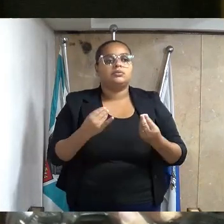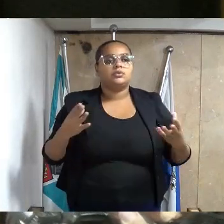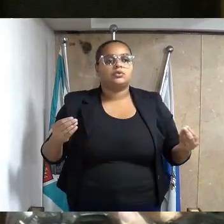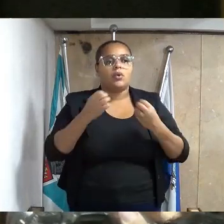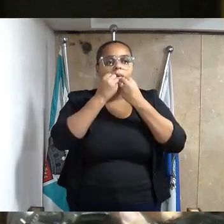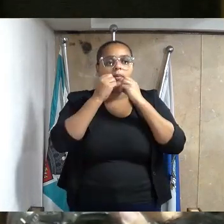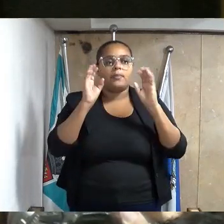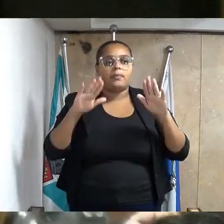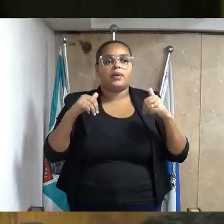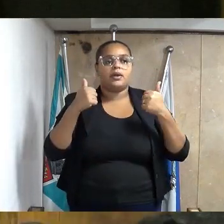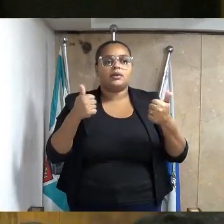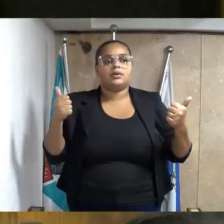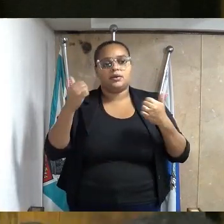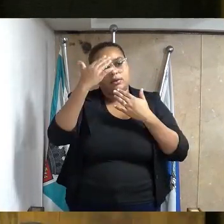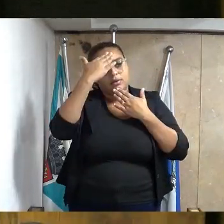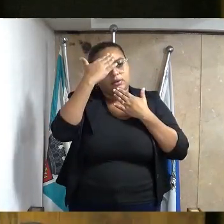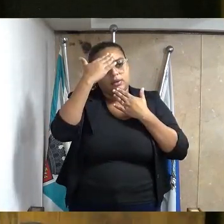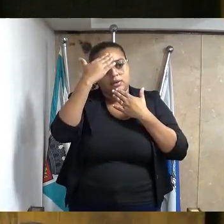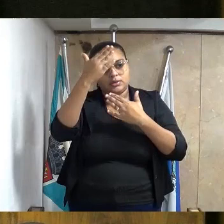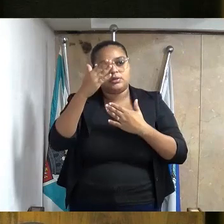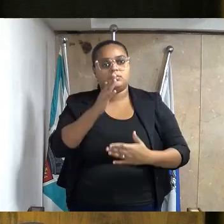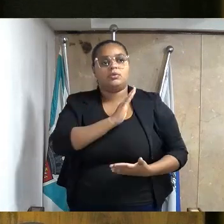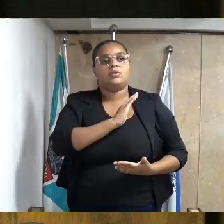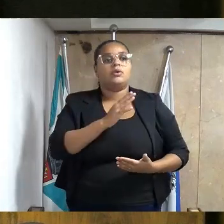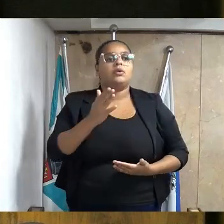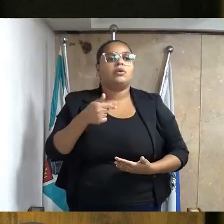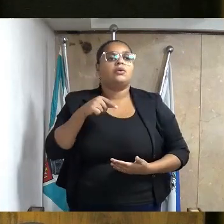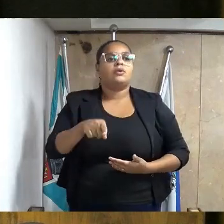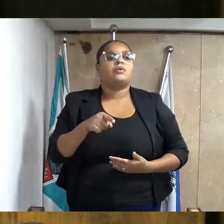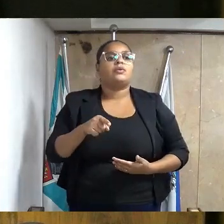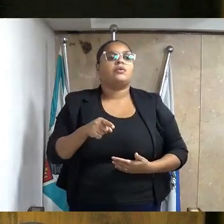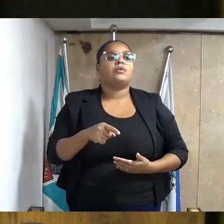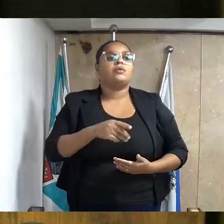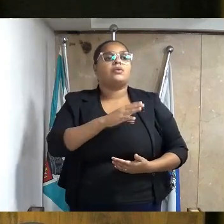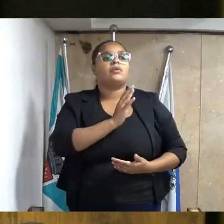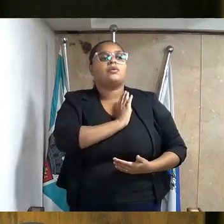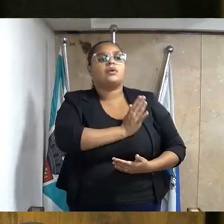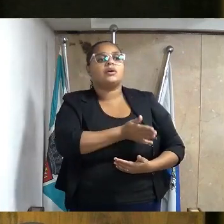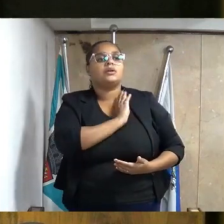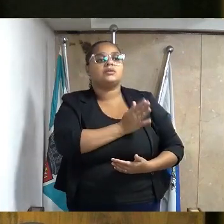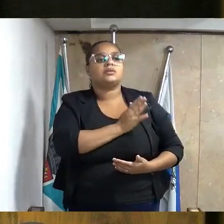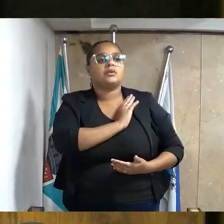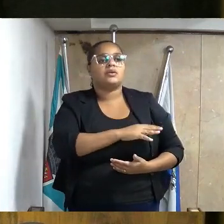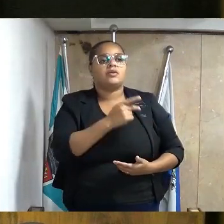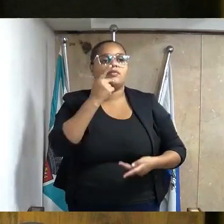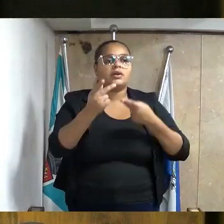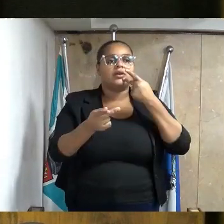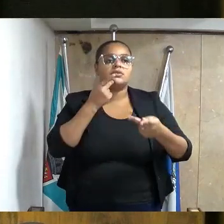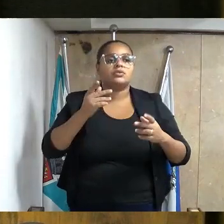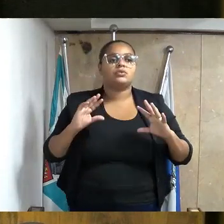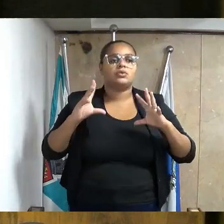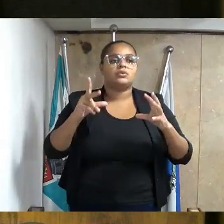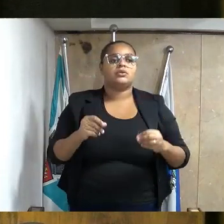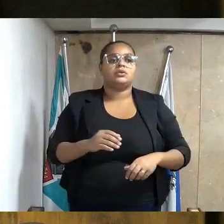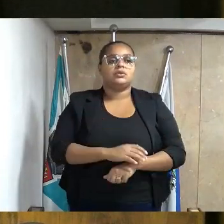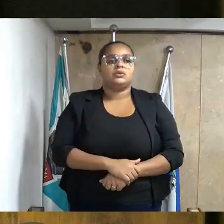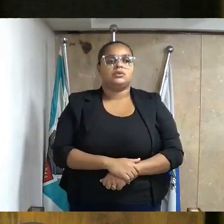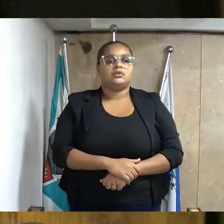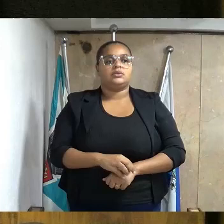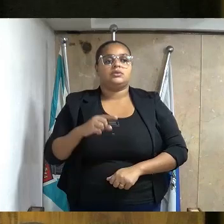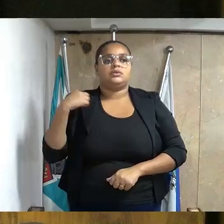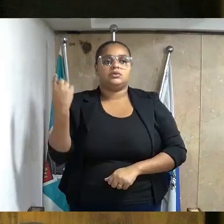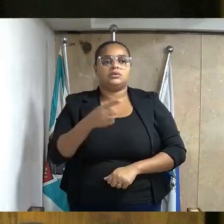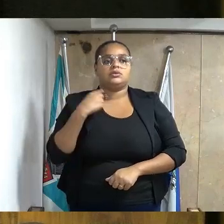gosto. Agradeço do fundo do meu coração. Dizer a todos vocês que eu quero aqui diante da